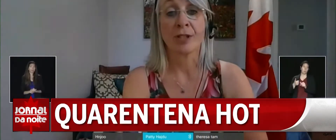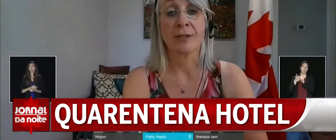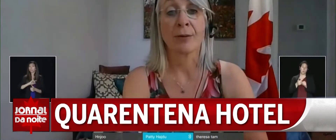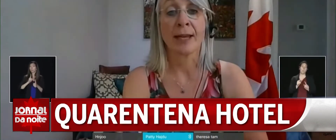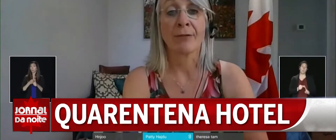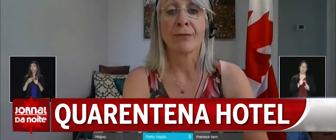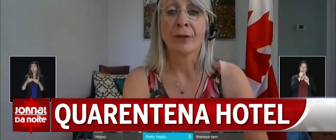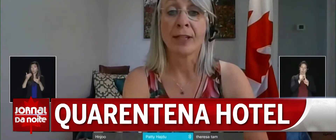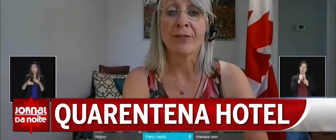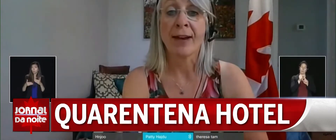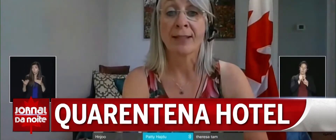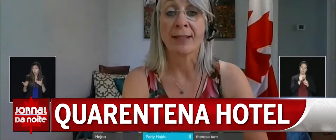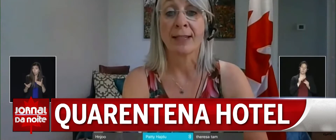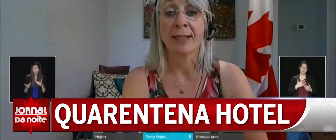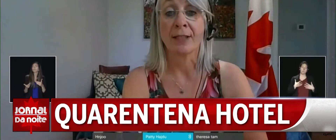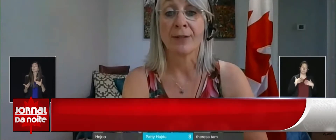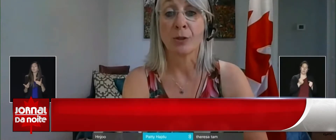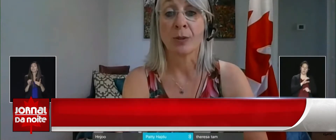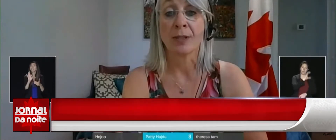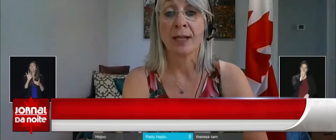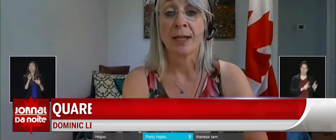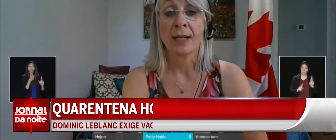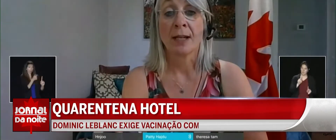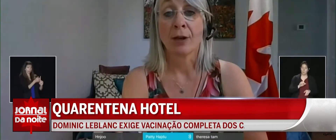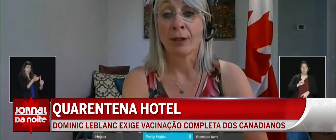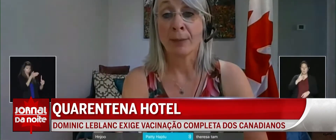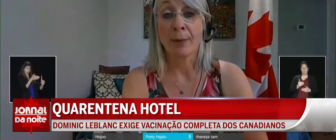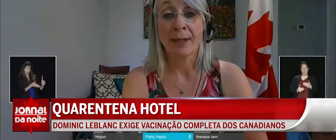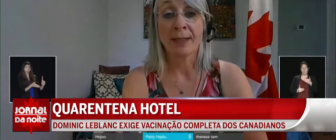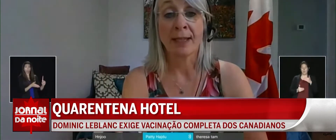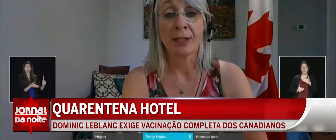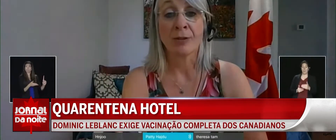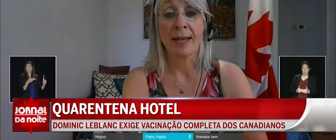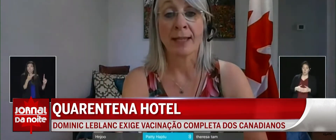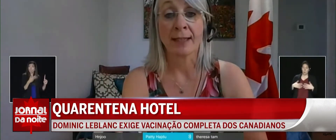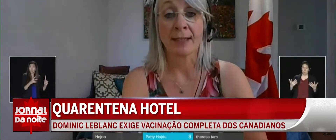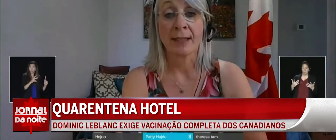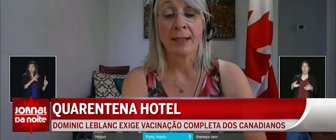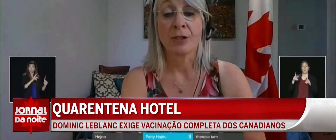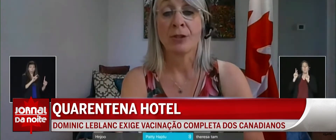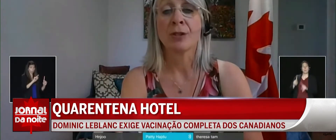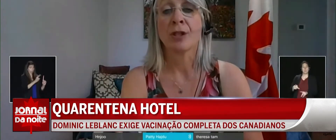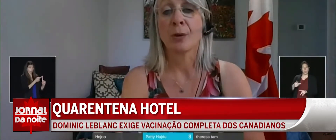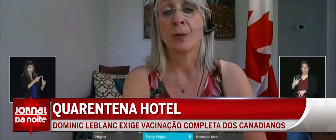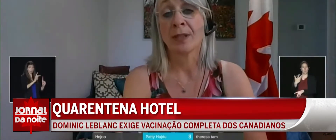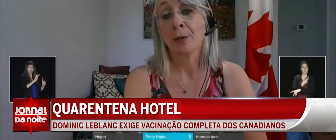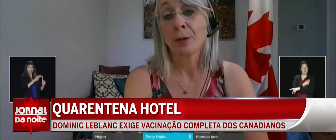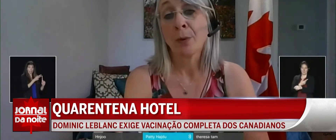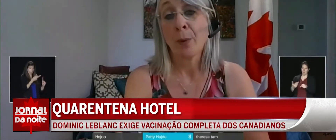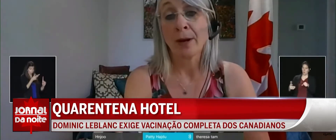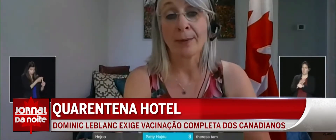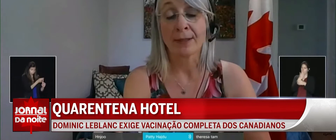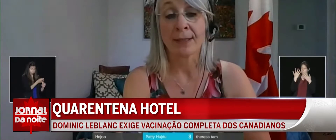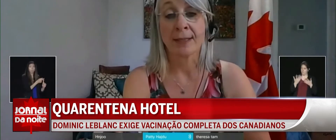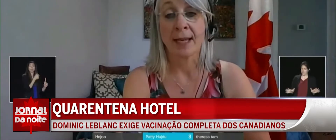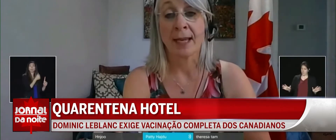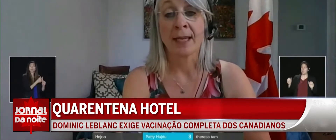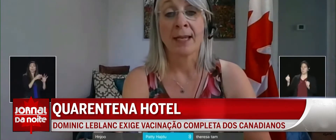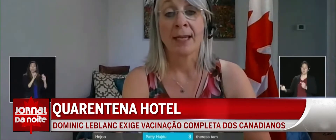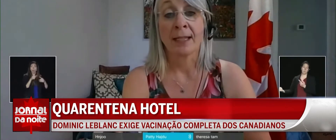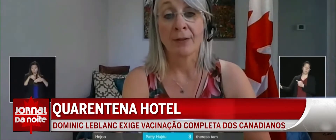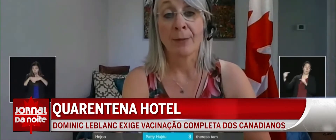ministra Federal da Saúde Perry rádio disse que as novas medidas estão a ser consideradas como o primeiro passo numa abordagem